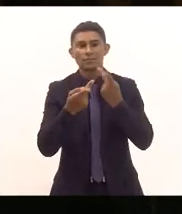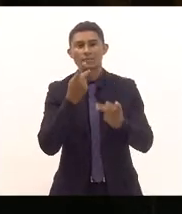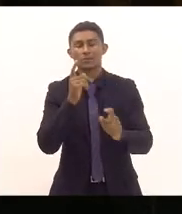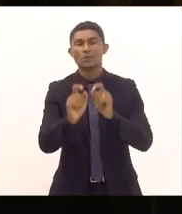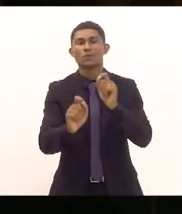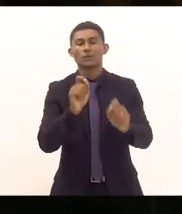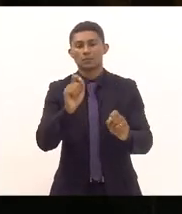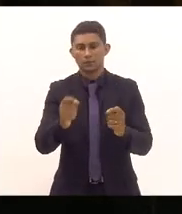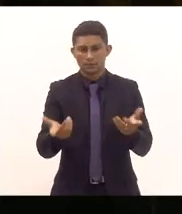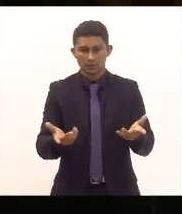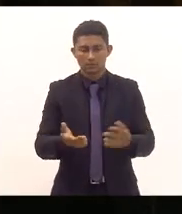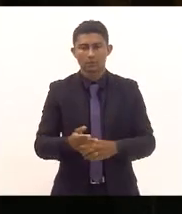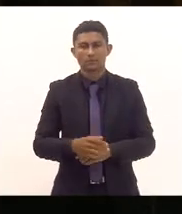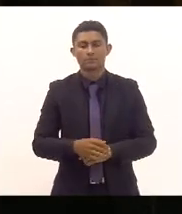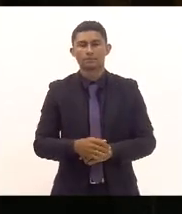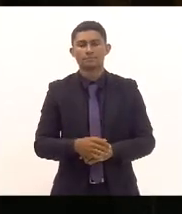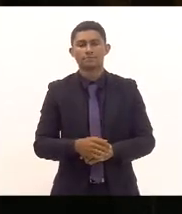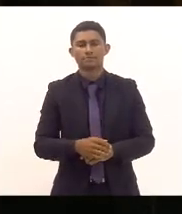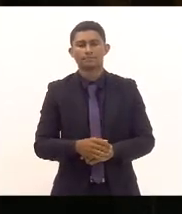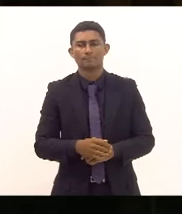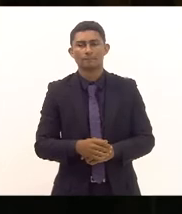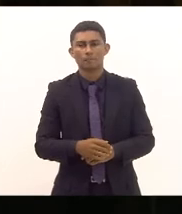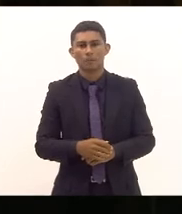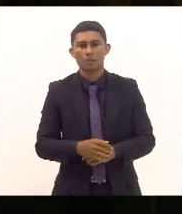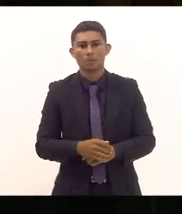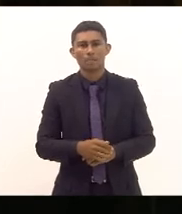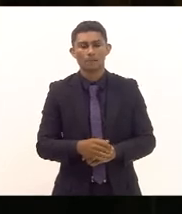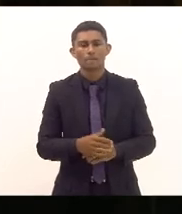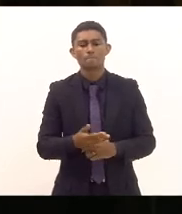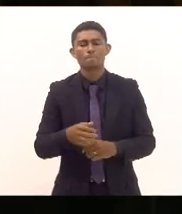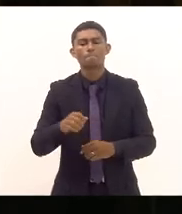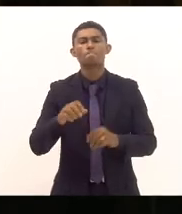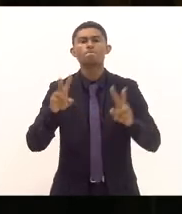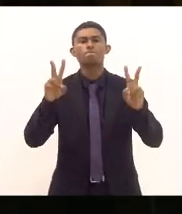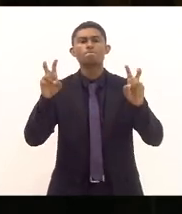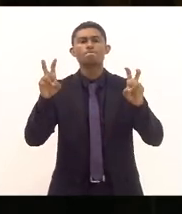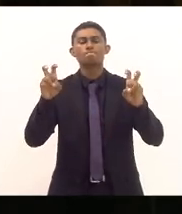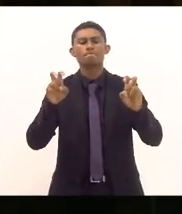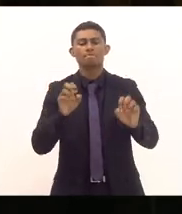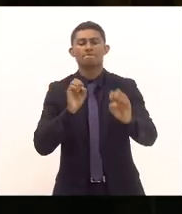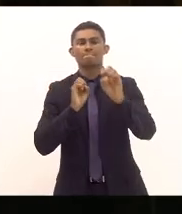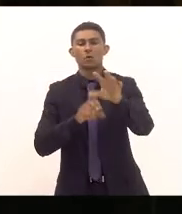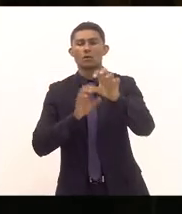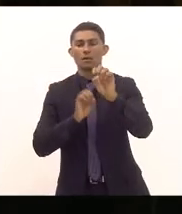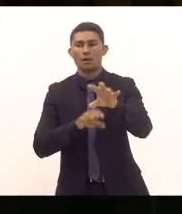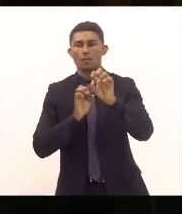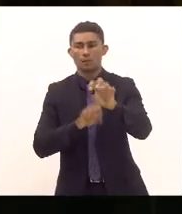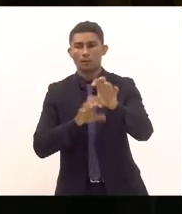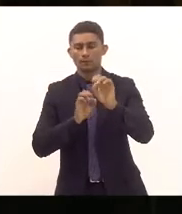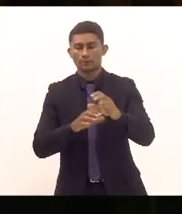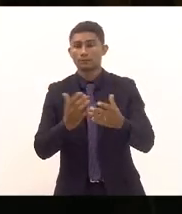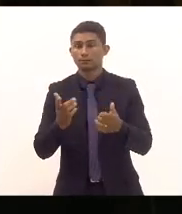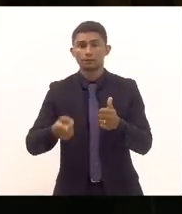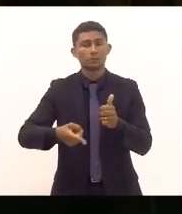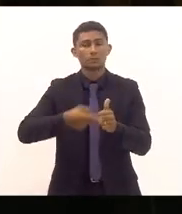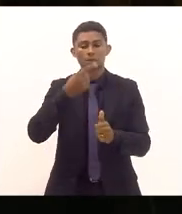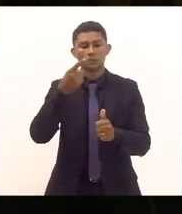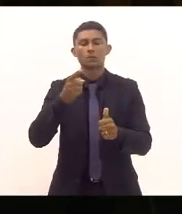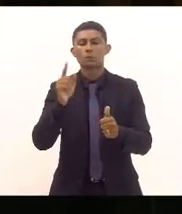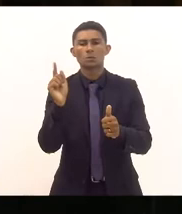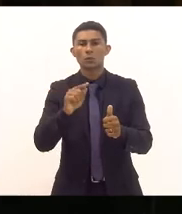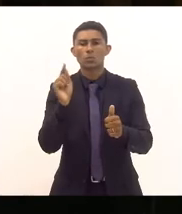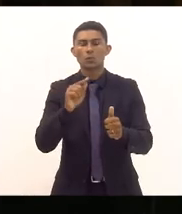nesse expediente final de hoje sobre educação Deputado tia Ju em primeiro lugar